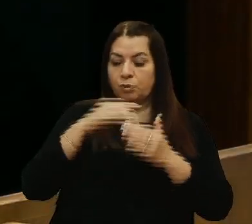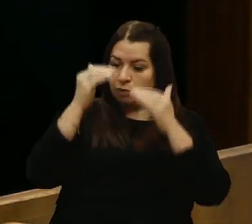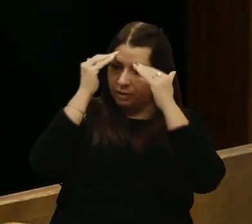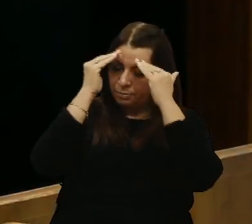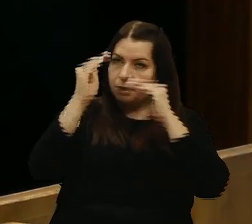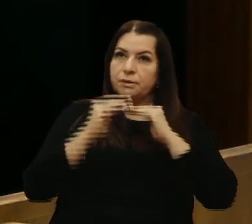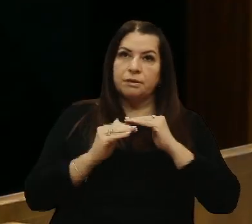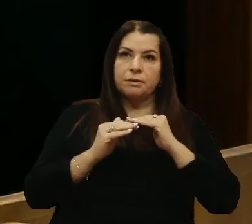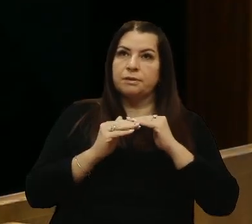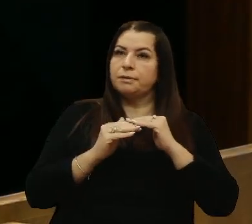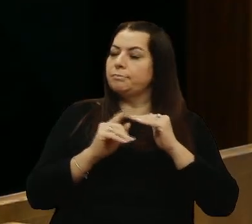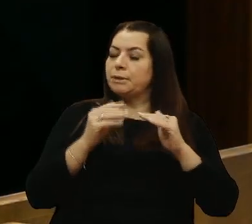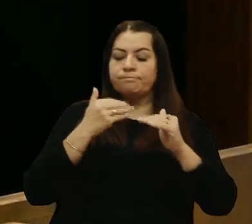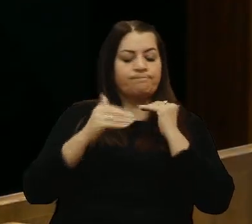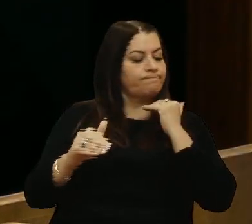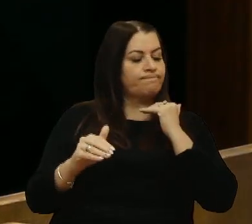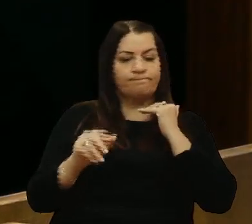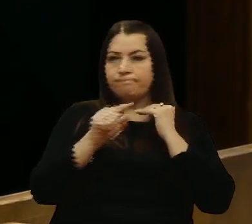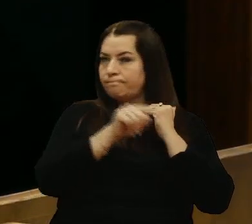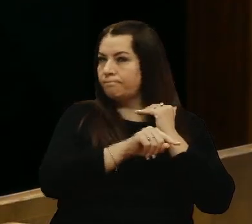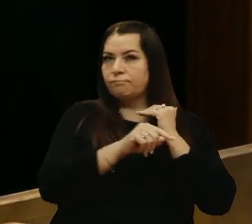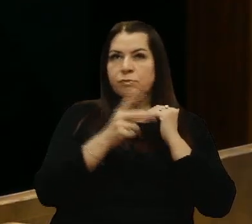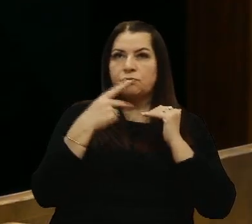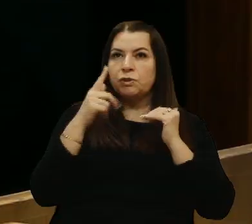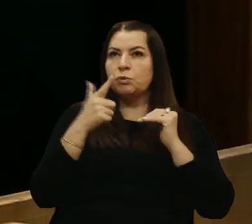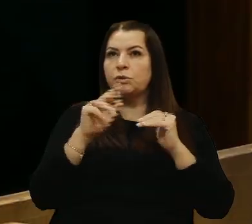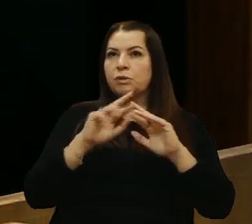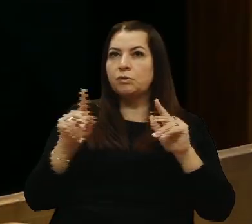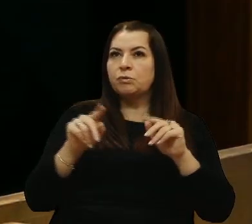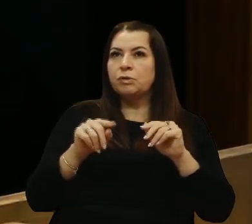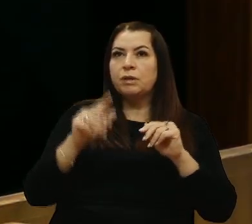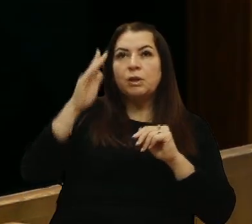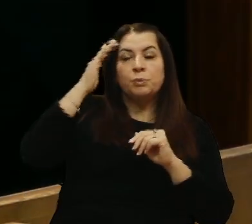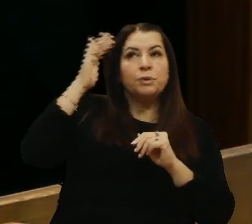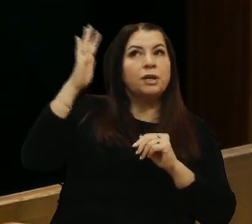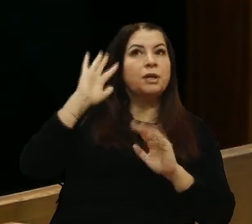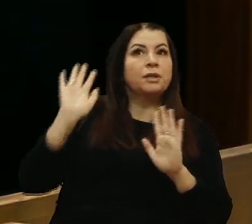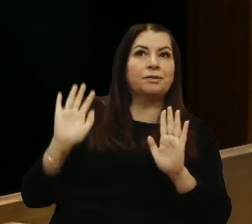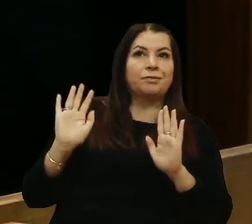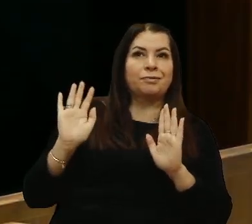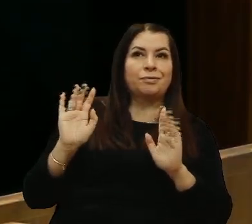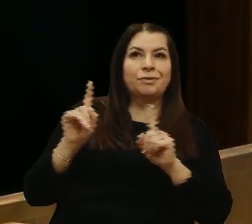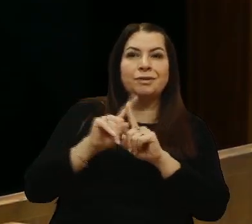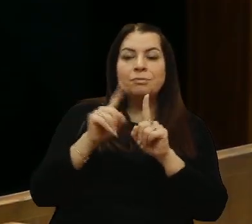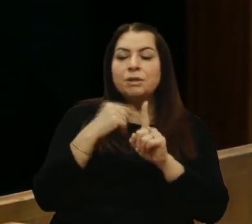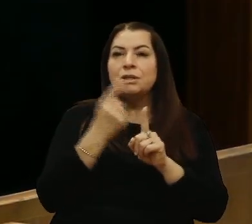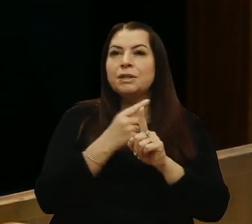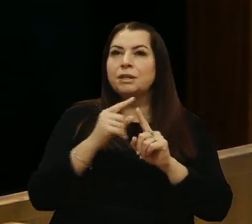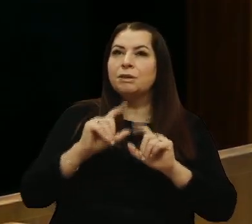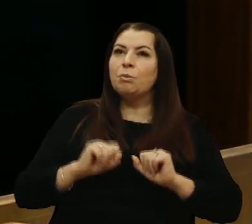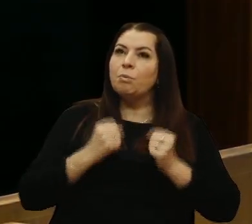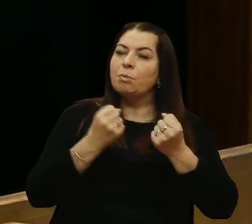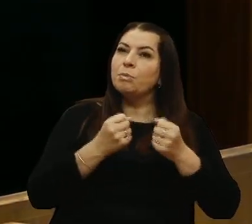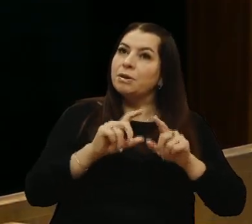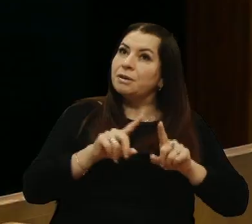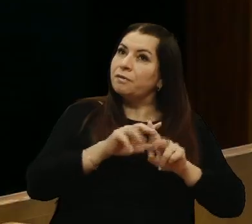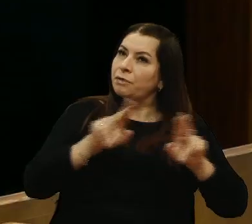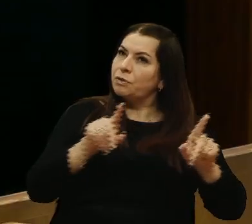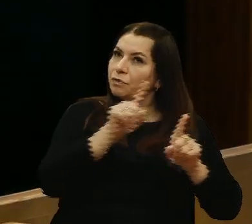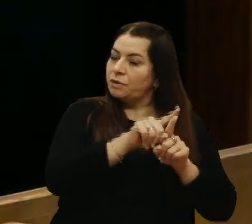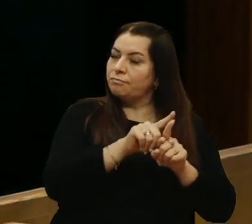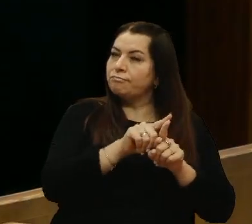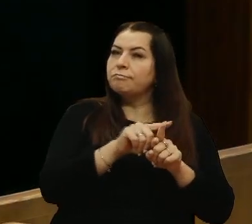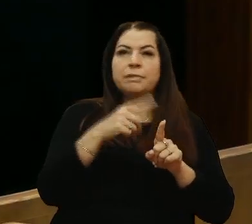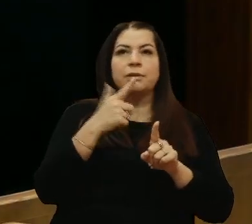mas aqui uma profunda discordância, falar que não há contraditório é um delírio. Falar que não há ampla defesa é outro. Falar que